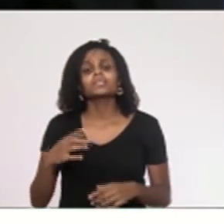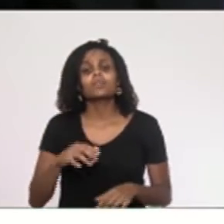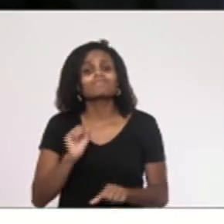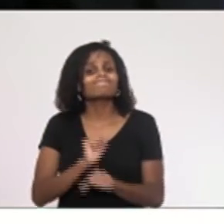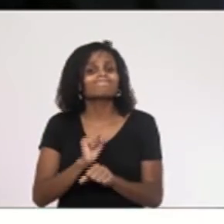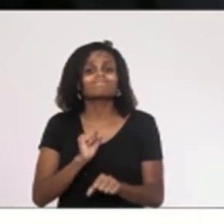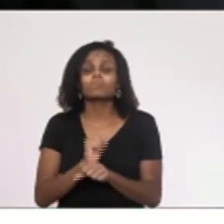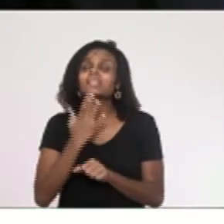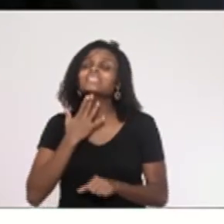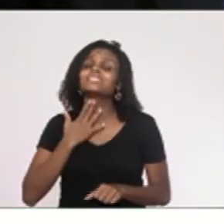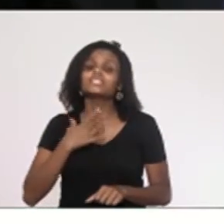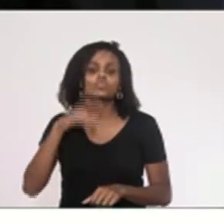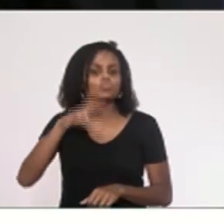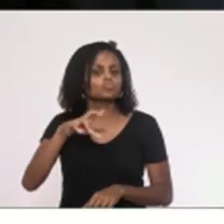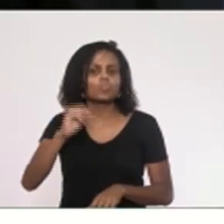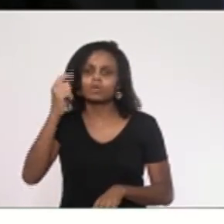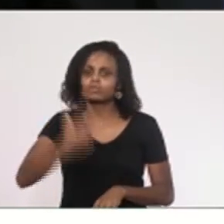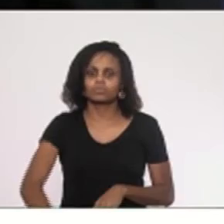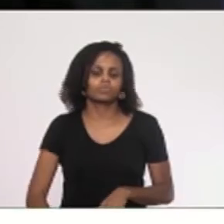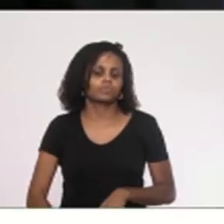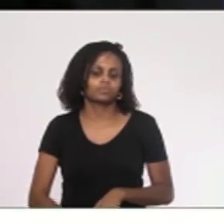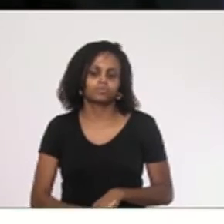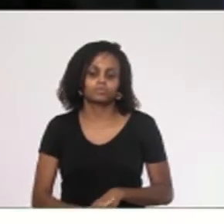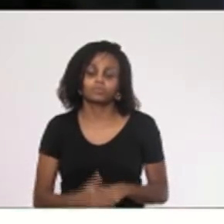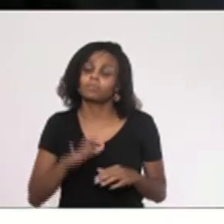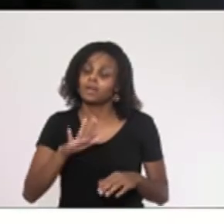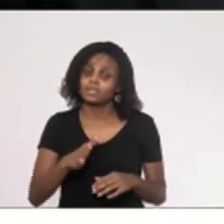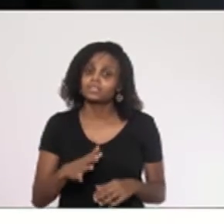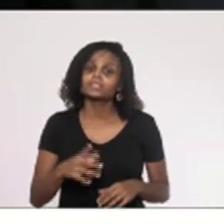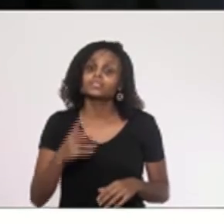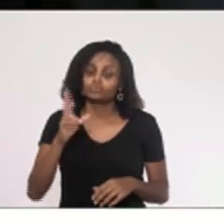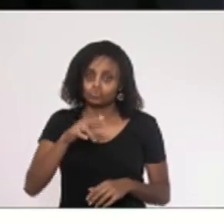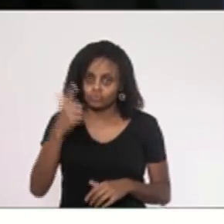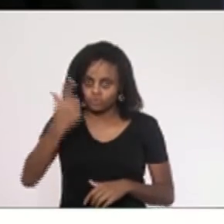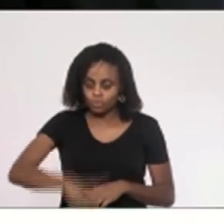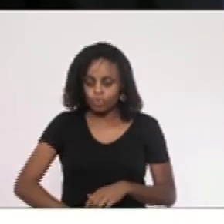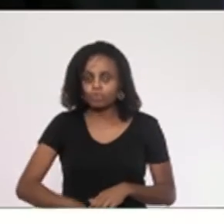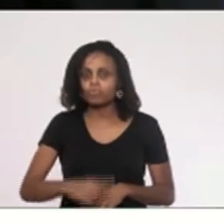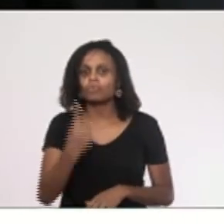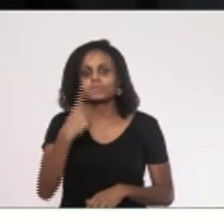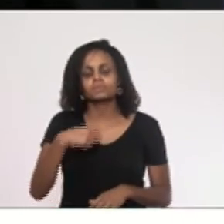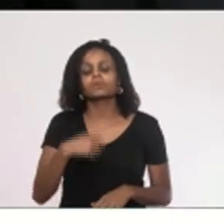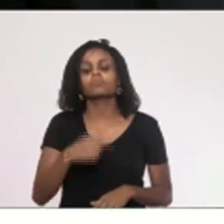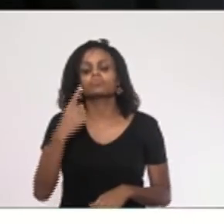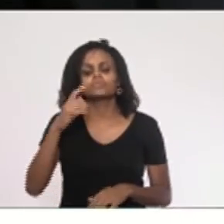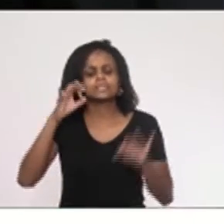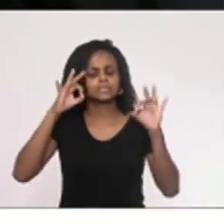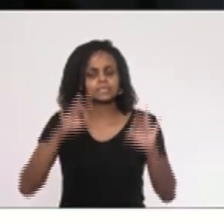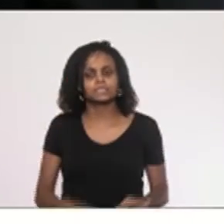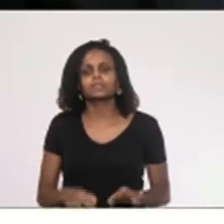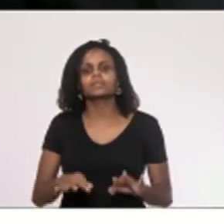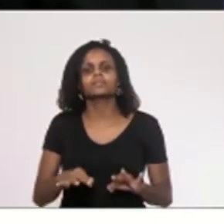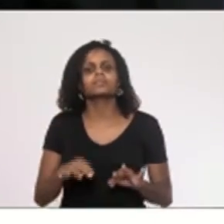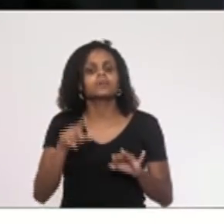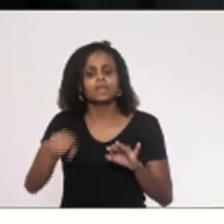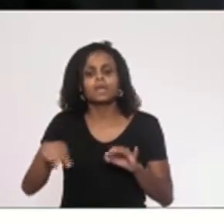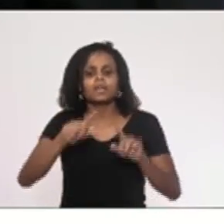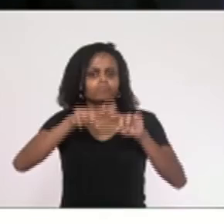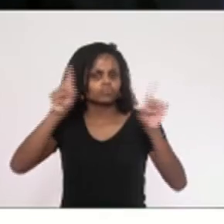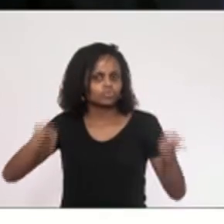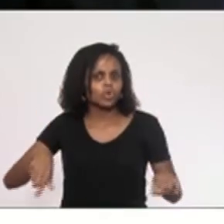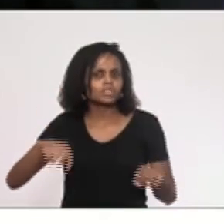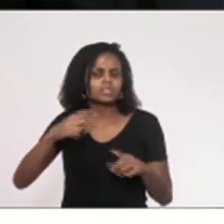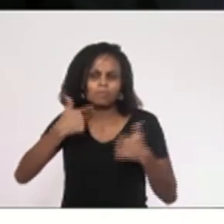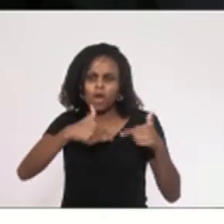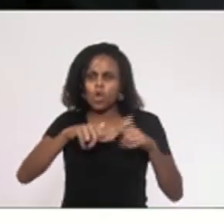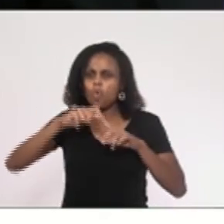nunca mais venha a acontecer. Para nunca mais isso vir a acontecer, uma das coisas é exatamente a garantia de que ele, depois de ter trabalhado o mês, ele